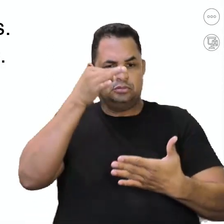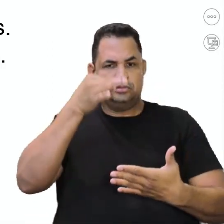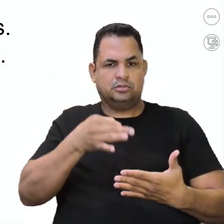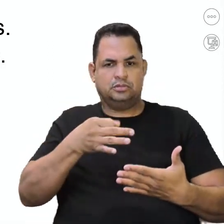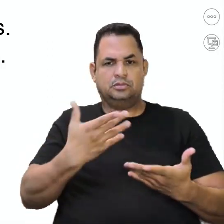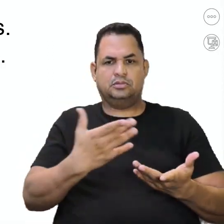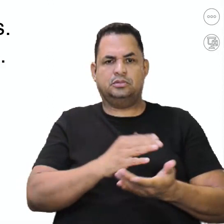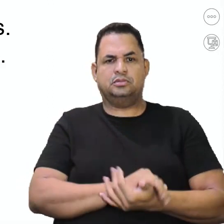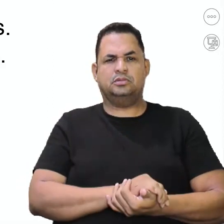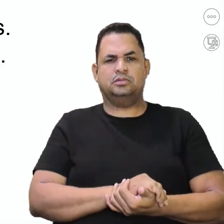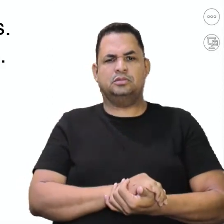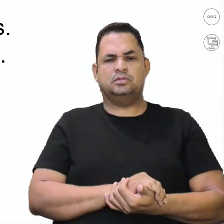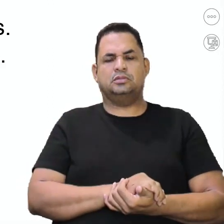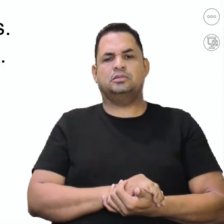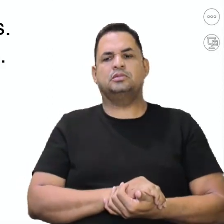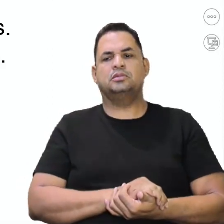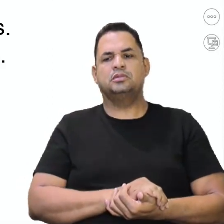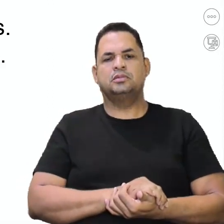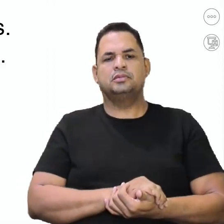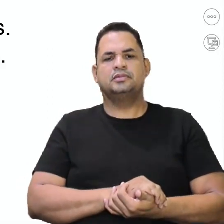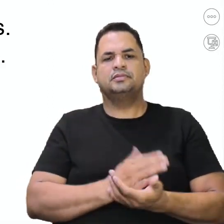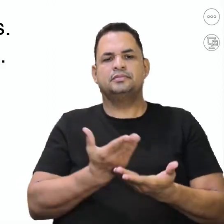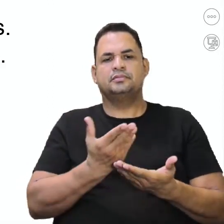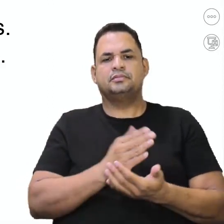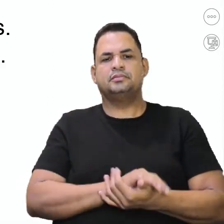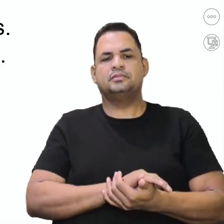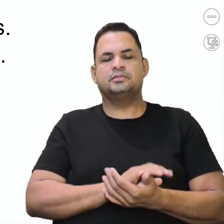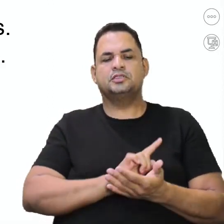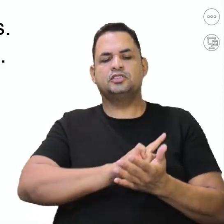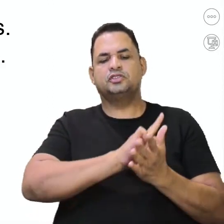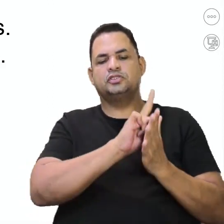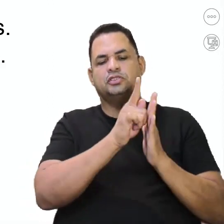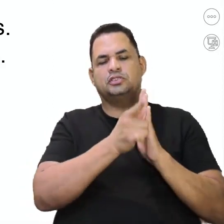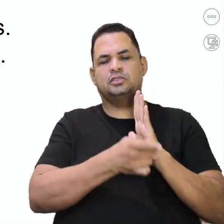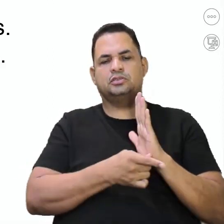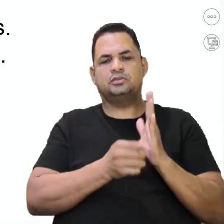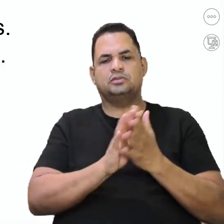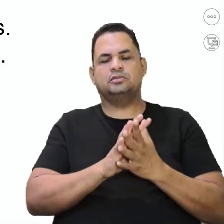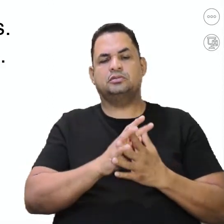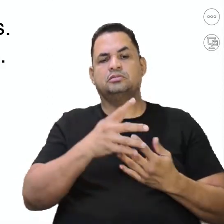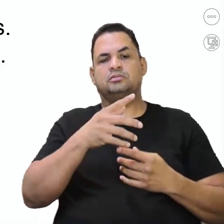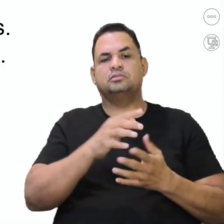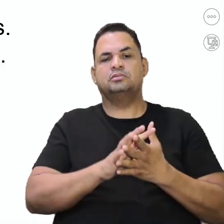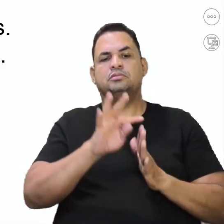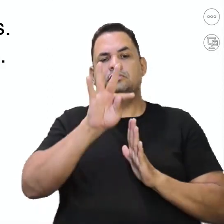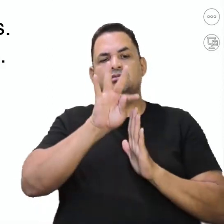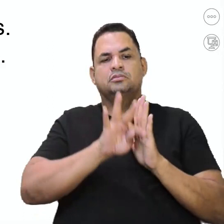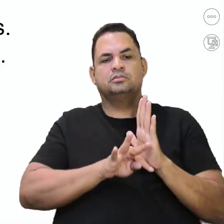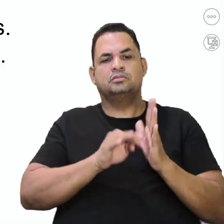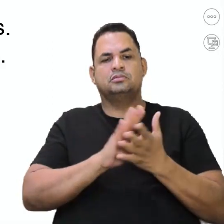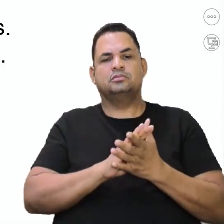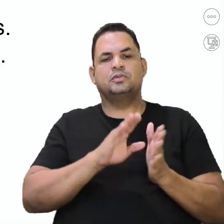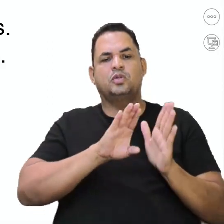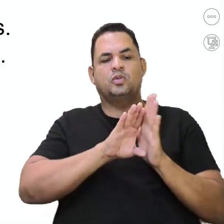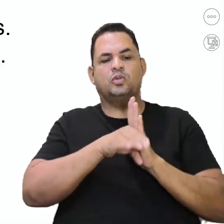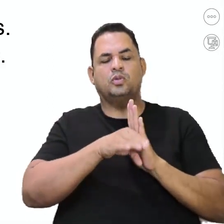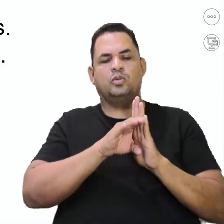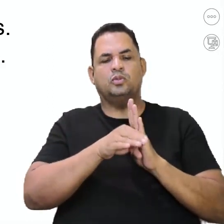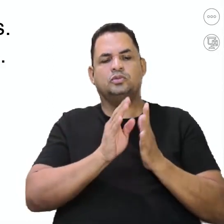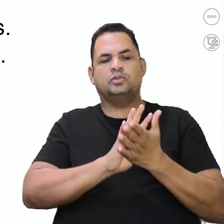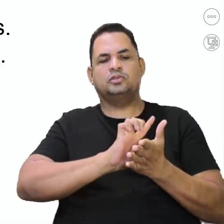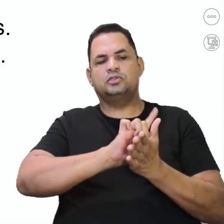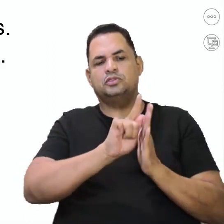certo? Textual genres, é assim que fala, gêneros textuais, tipos de textos. Vamos ver conceito de